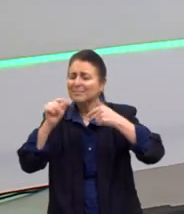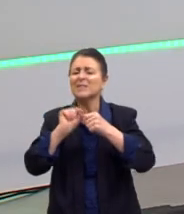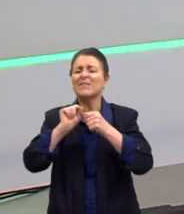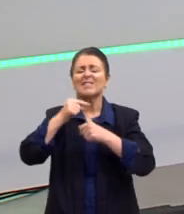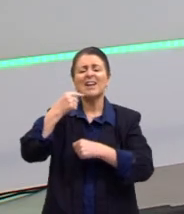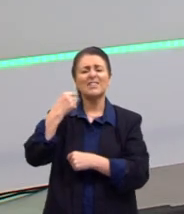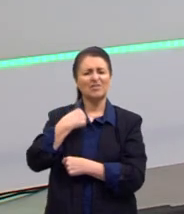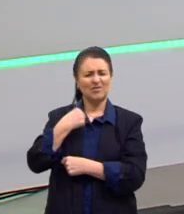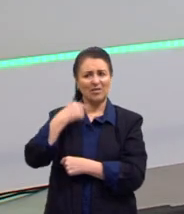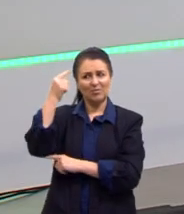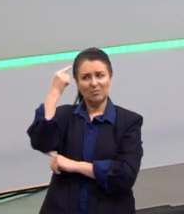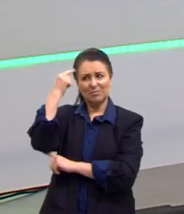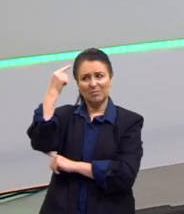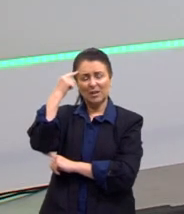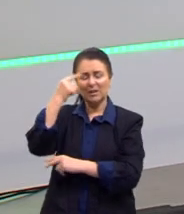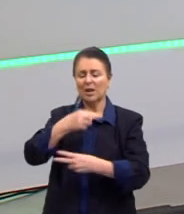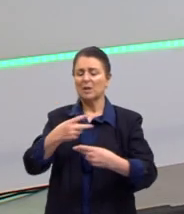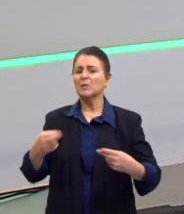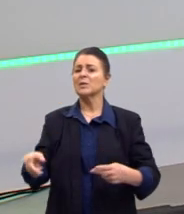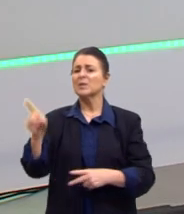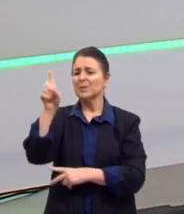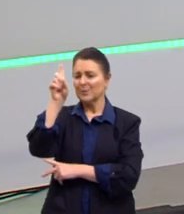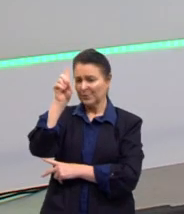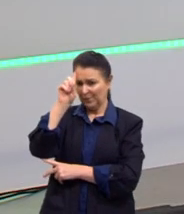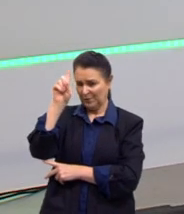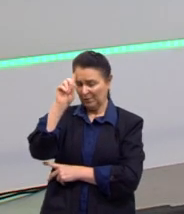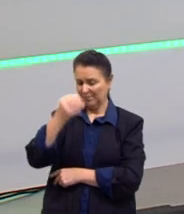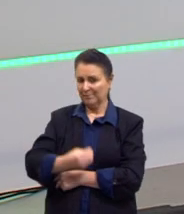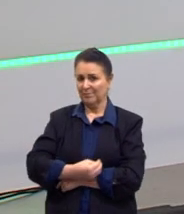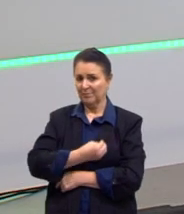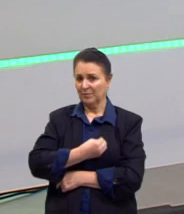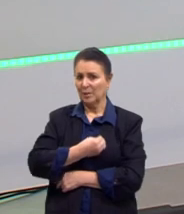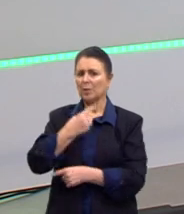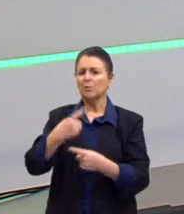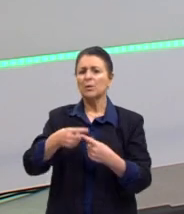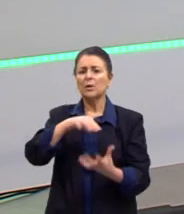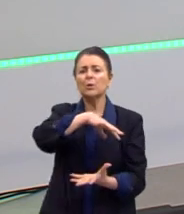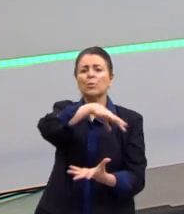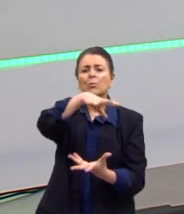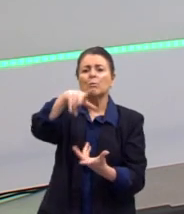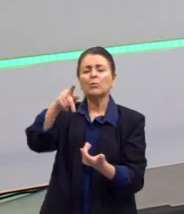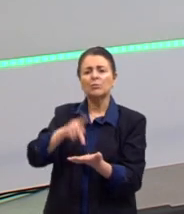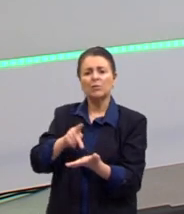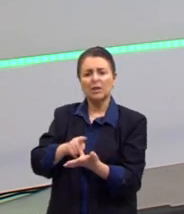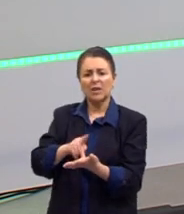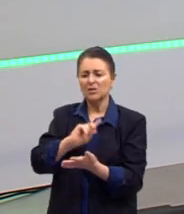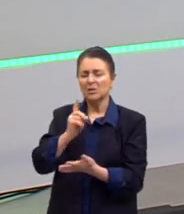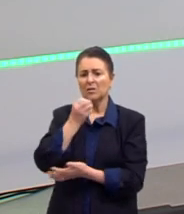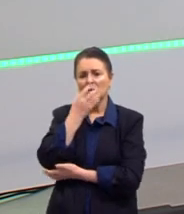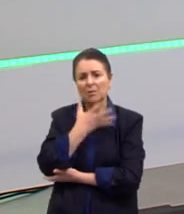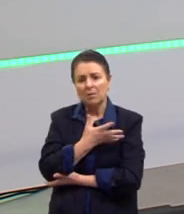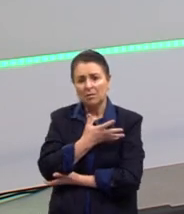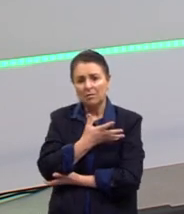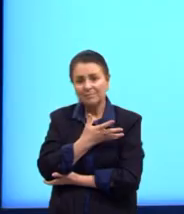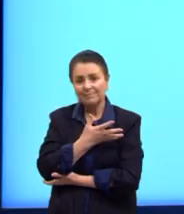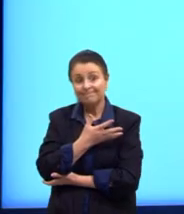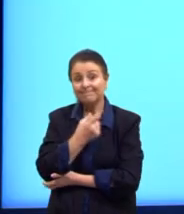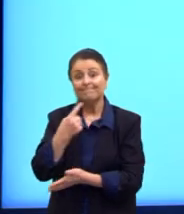situações do nosso dia a dia porque que o original é um desastre o que faz dele um desastre